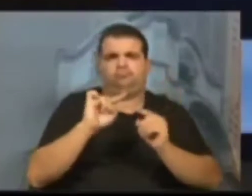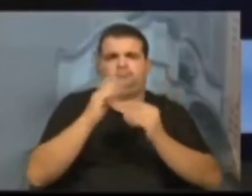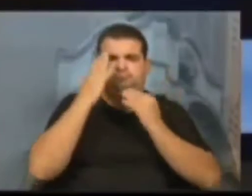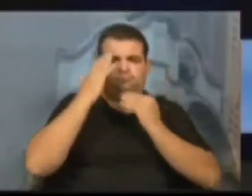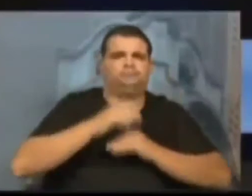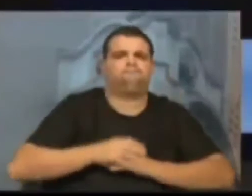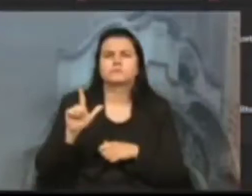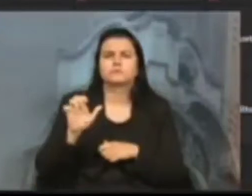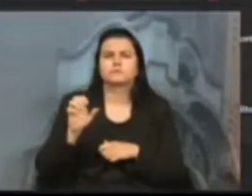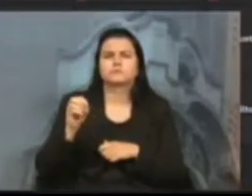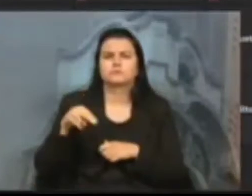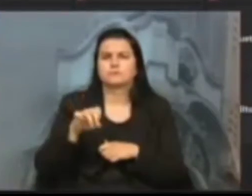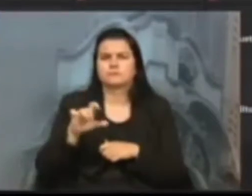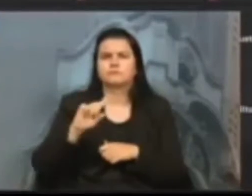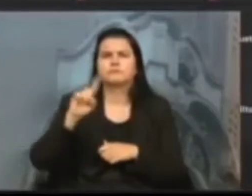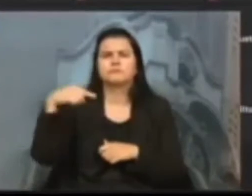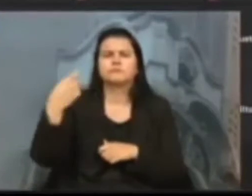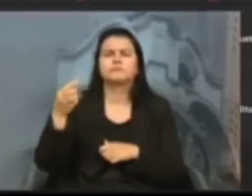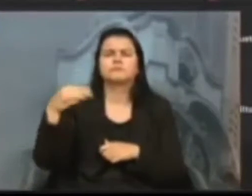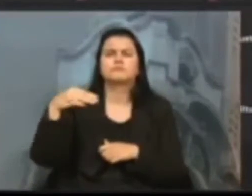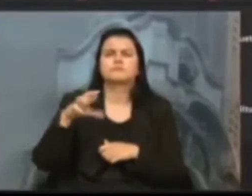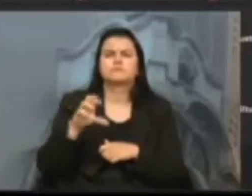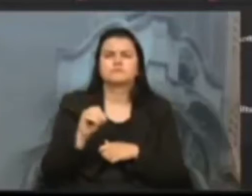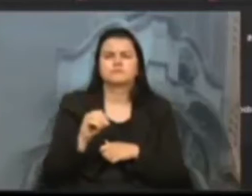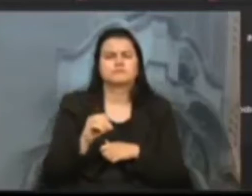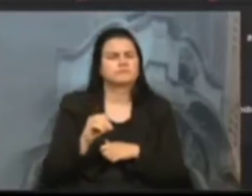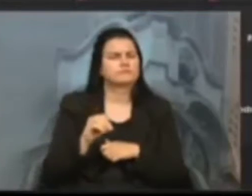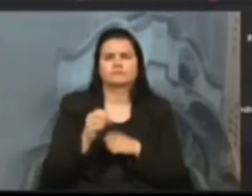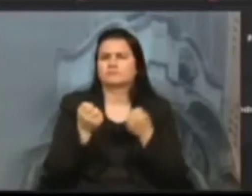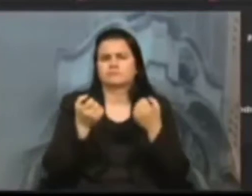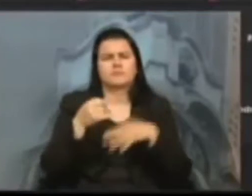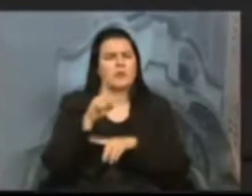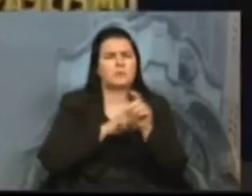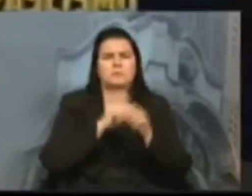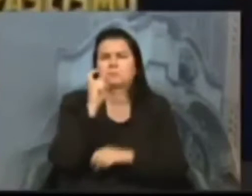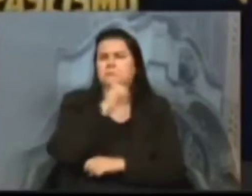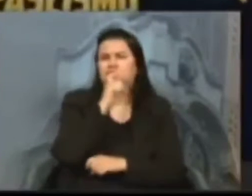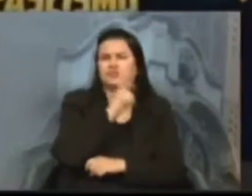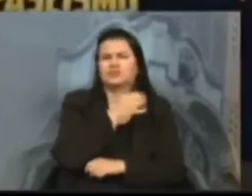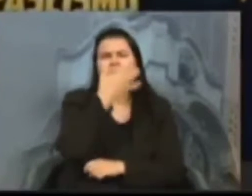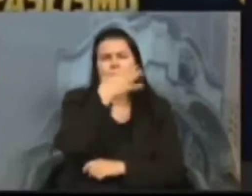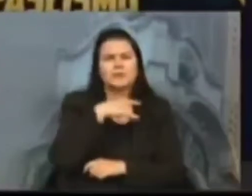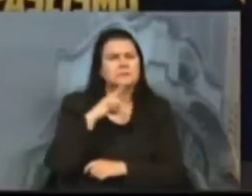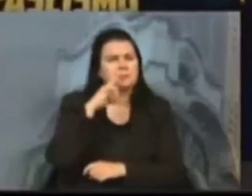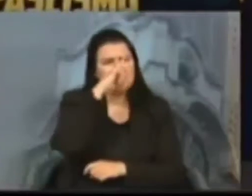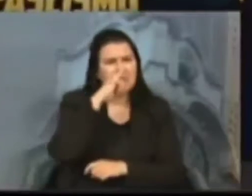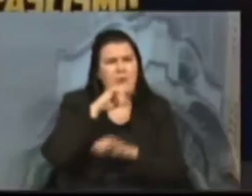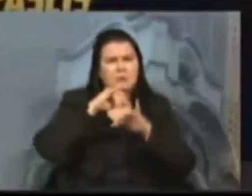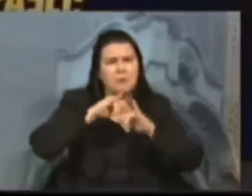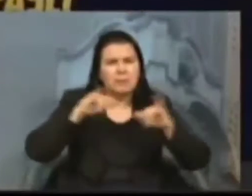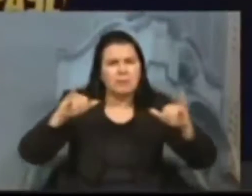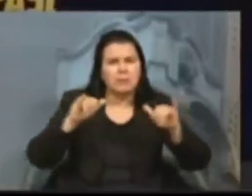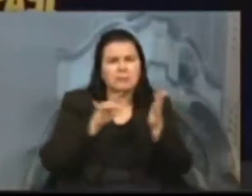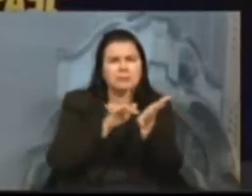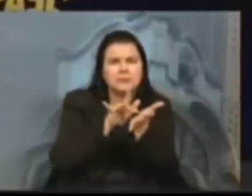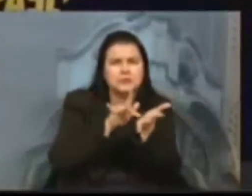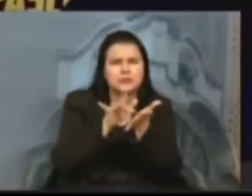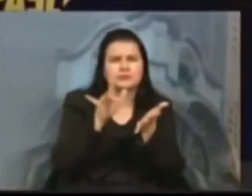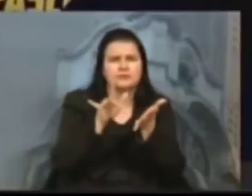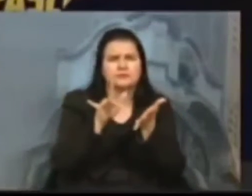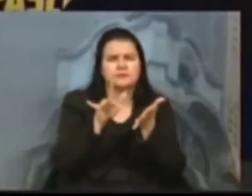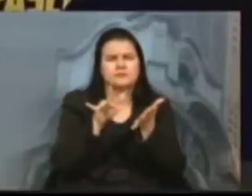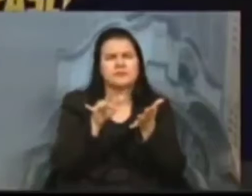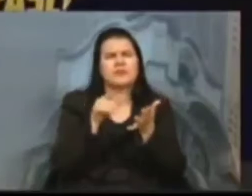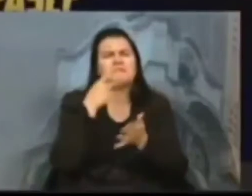Obrigado. Não, só algumas mentiras que foram declaradas aqui que eu acho muito perigoso a gente propagar fake news. É fake news que o